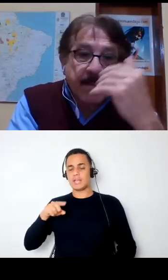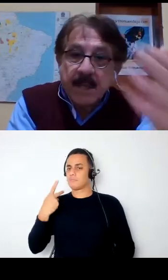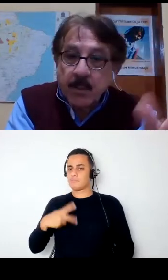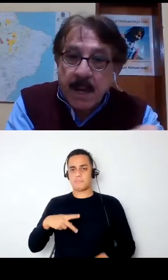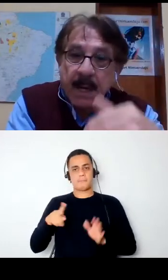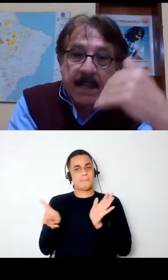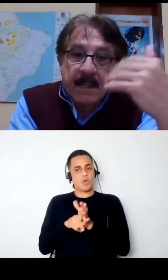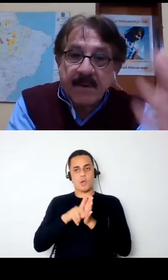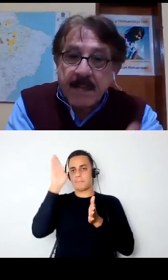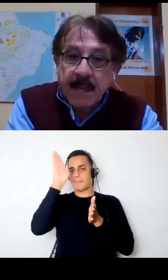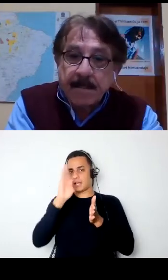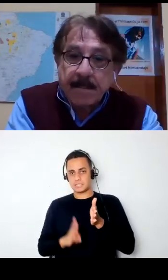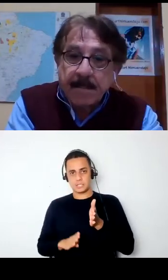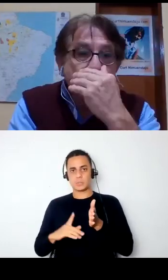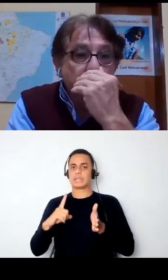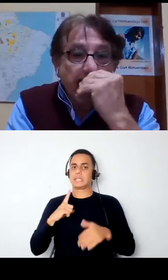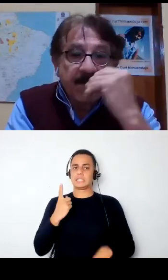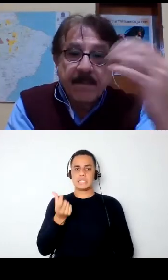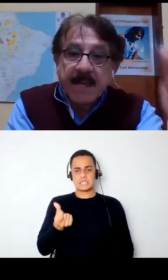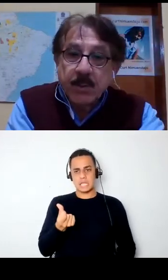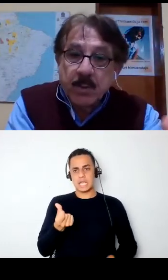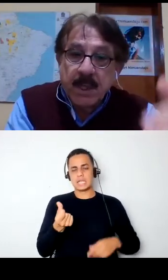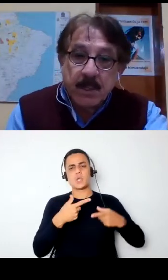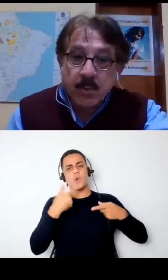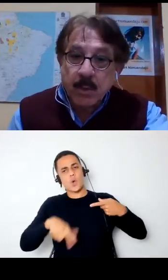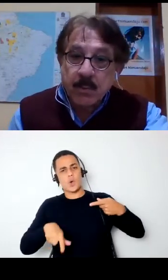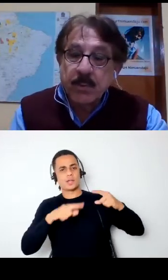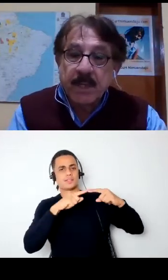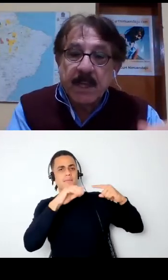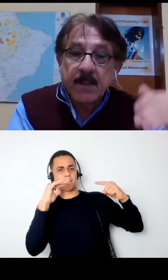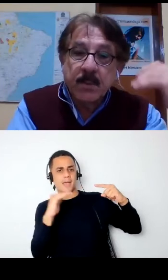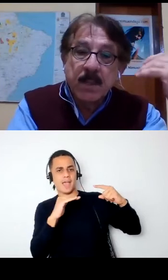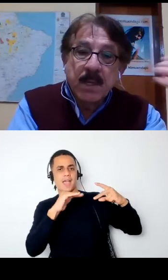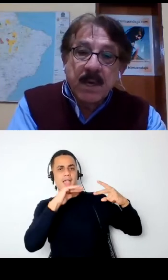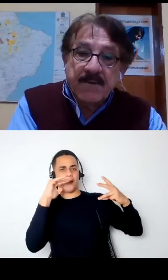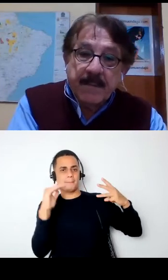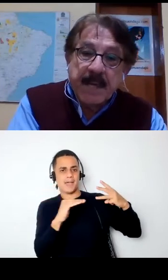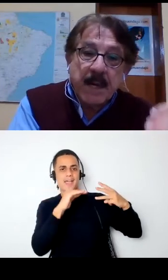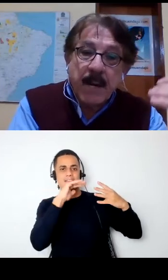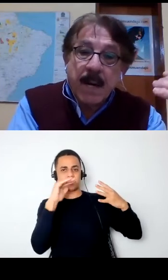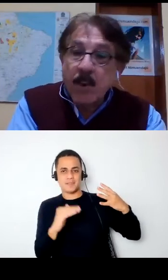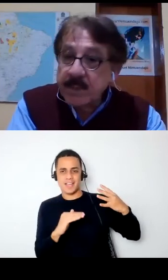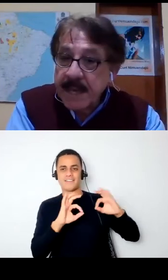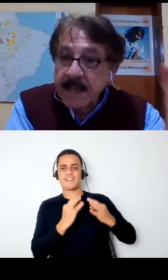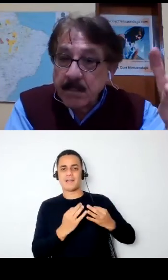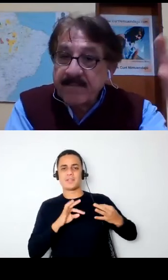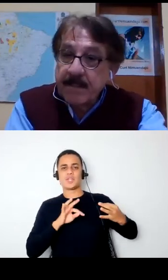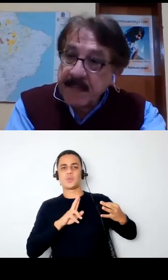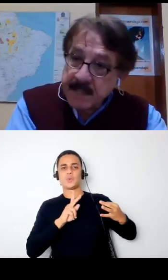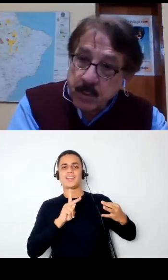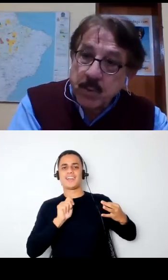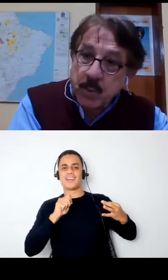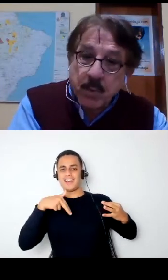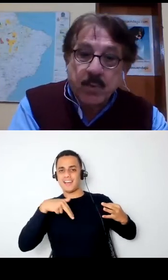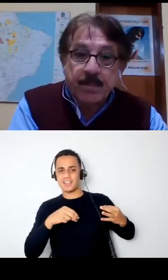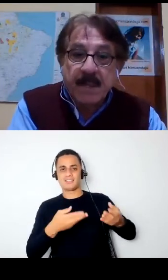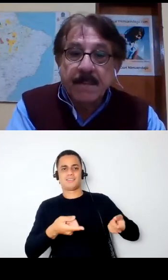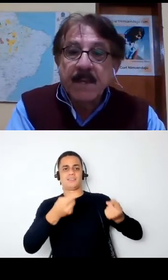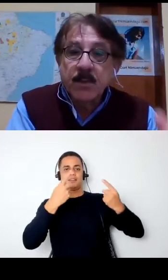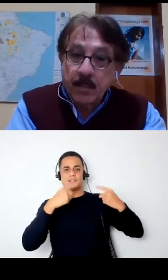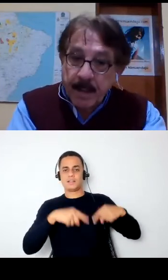vai a família Aruac, a família Pano, a família Tucano, no Alto Rio Negro, a família Arauá, a Mondé, que é uma família do